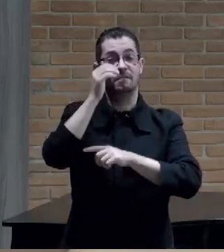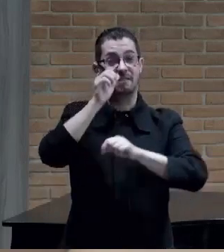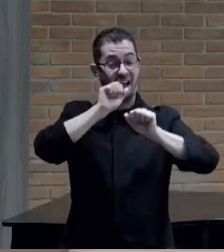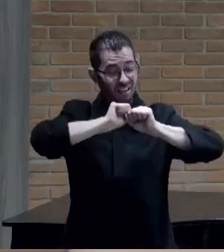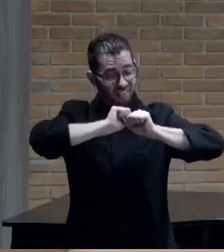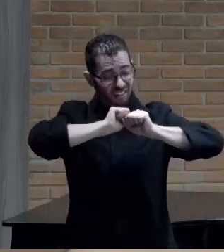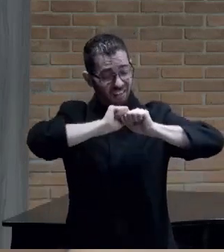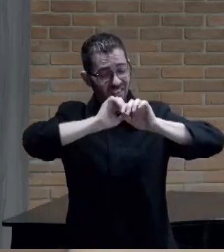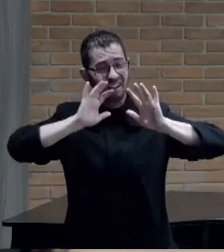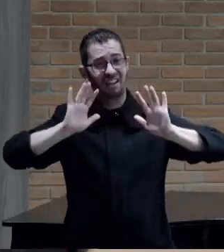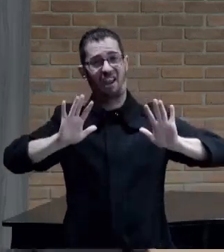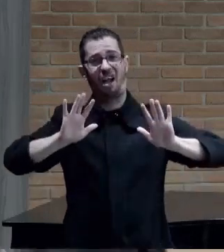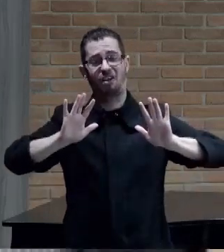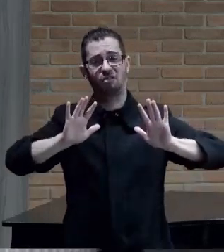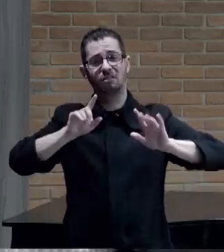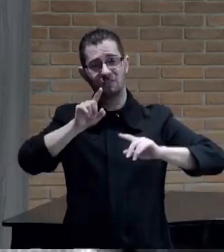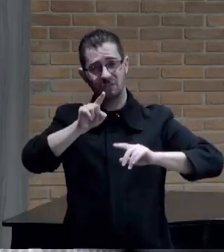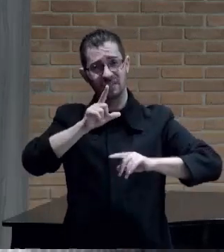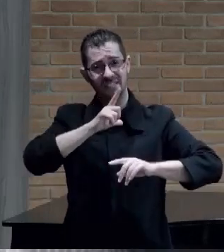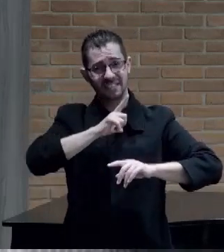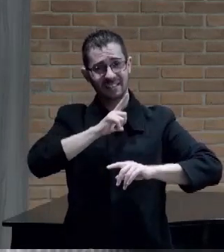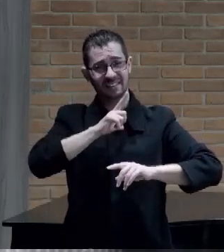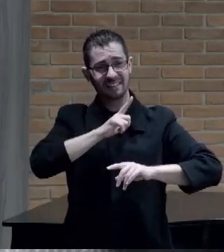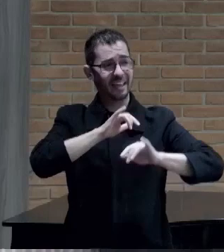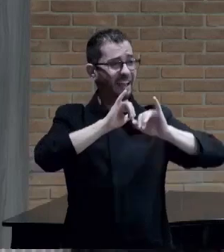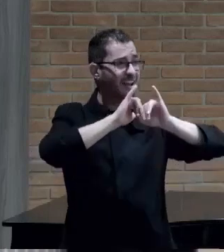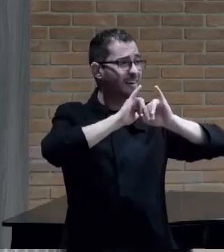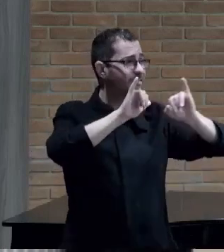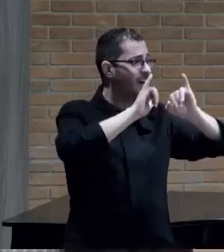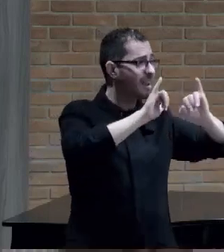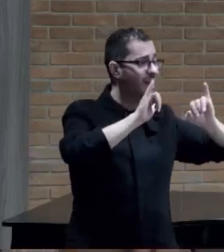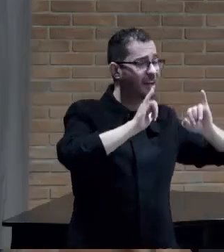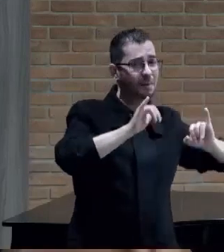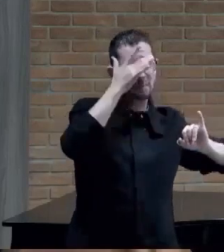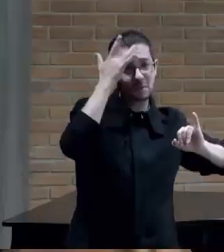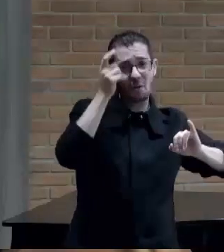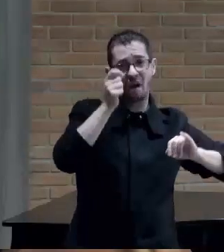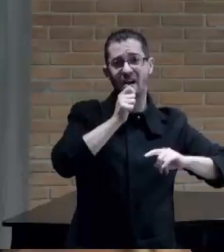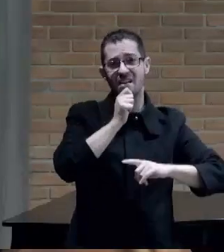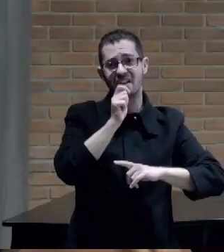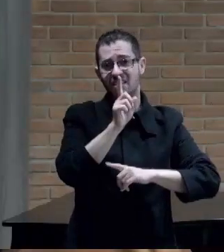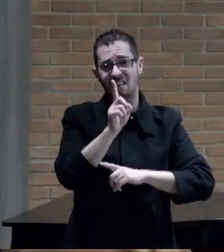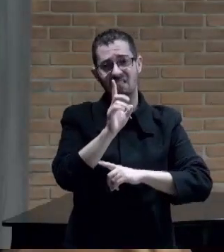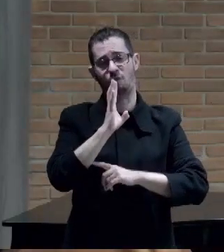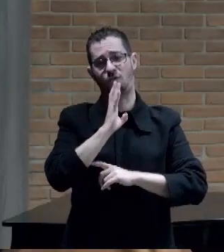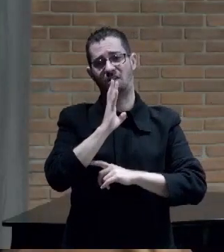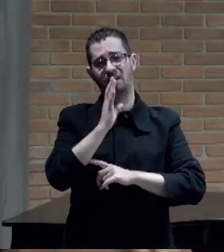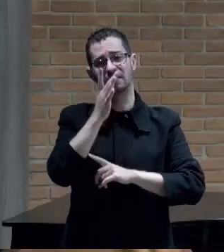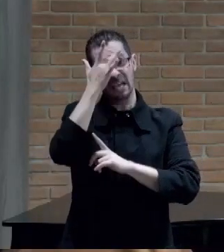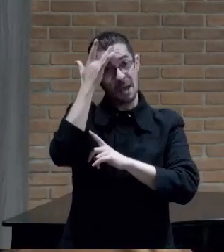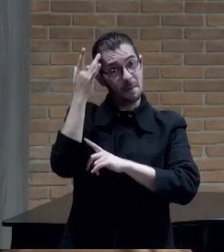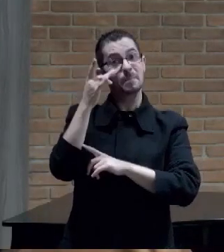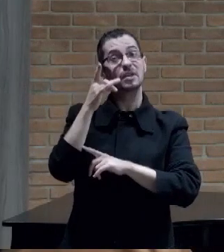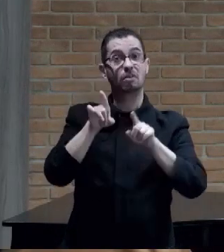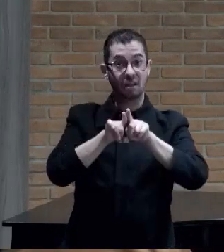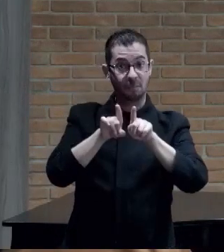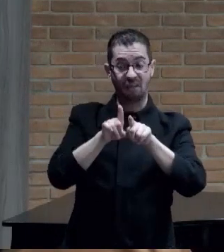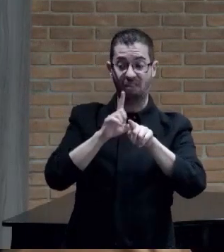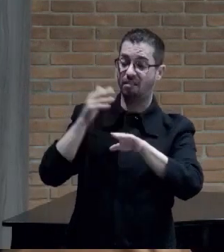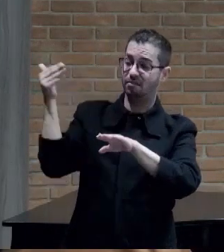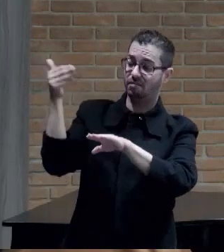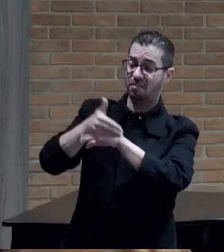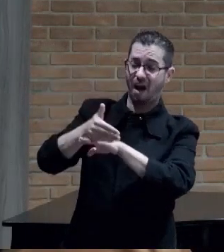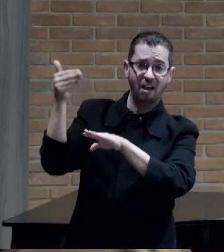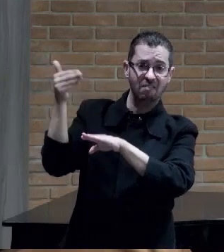você levar essa mensagem para aqueles que não conhecem, inclusive pessoas que frequentam igrejas.